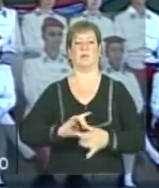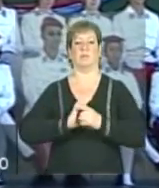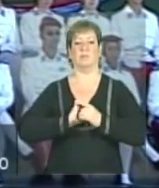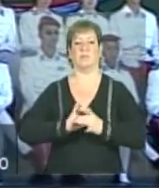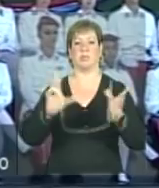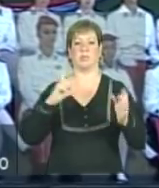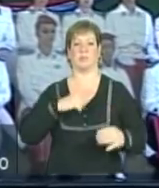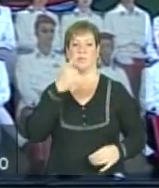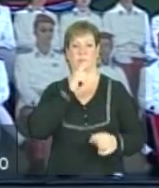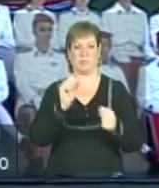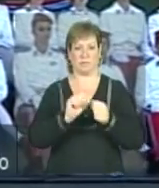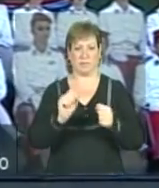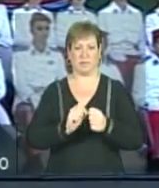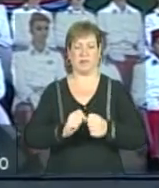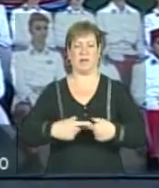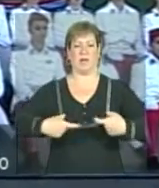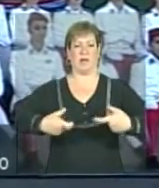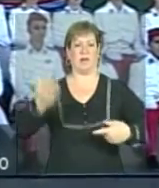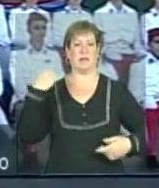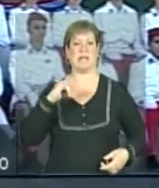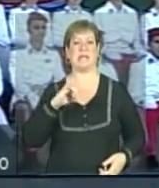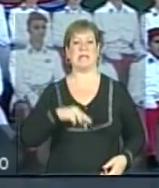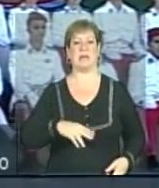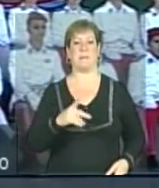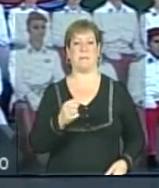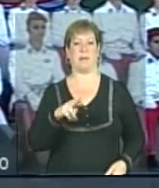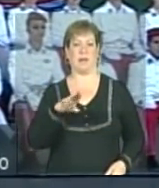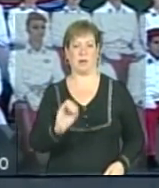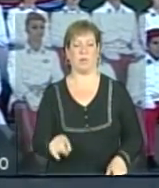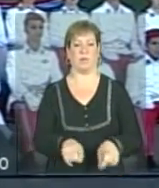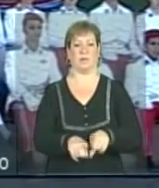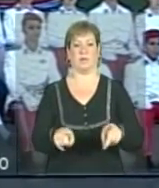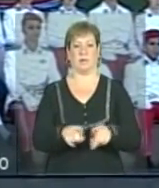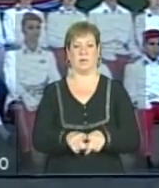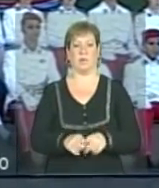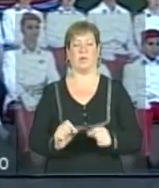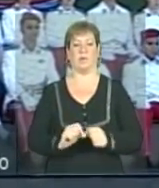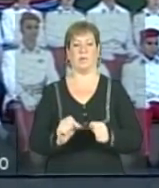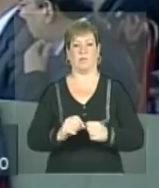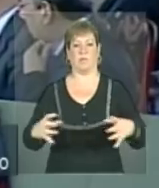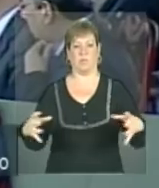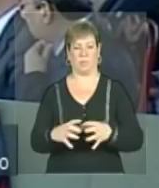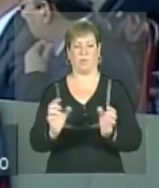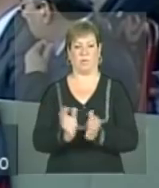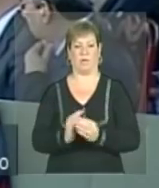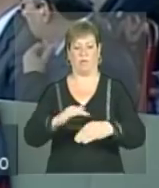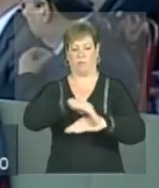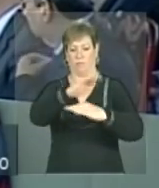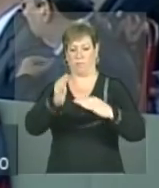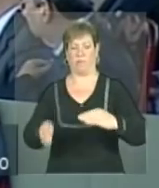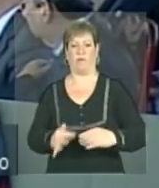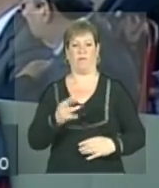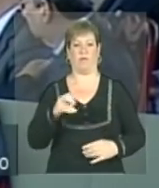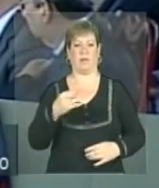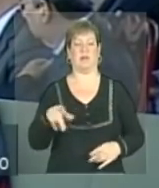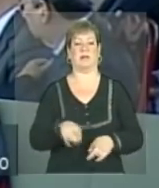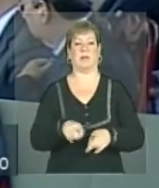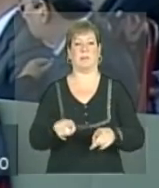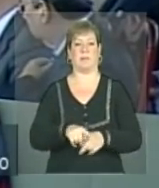independência, nas guerras do período imperial, na conformação das fronteiras e no apoio à proclamação da